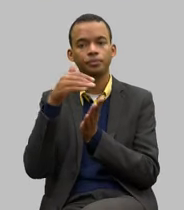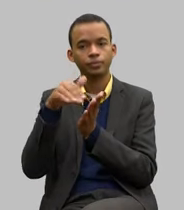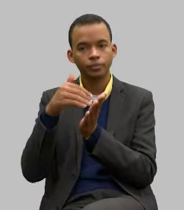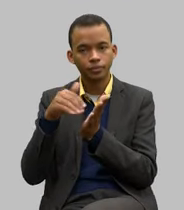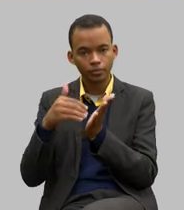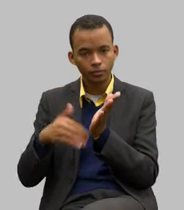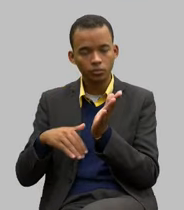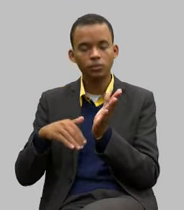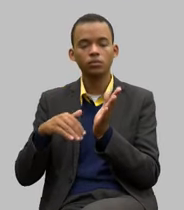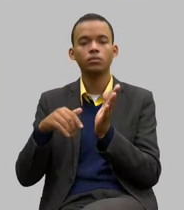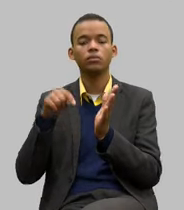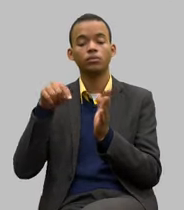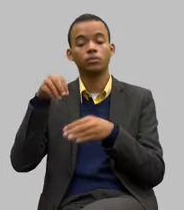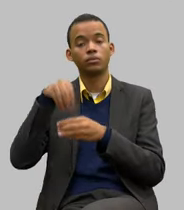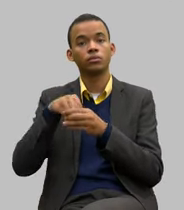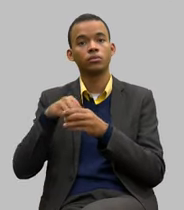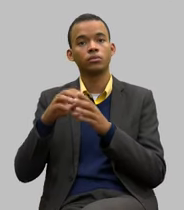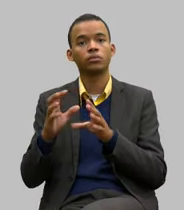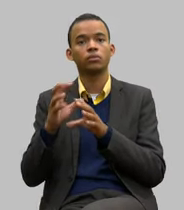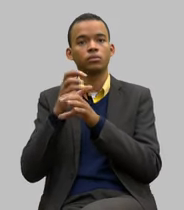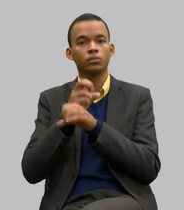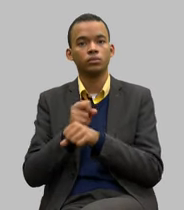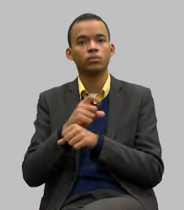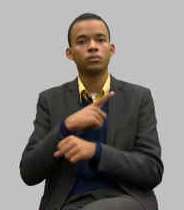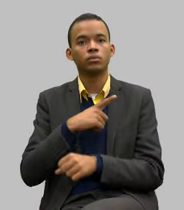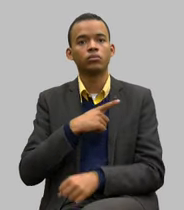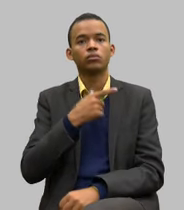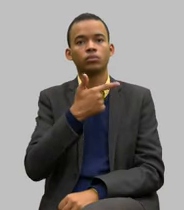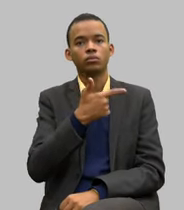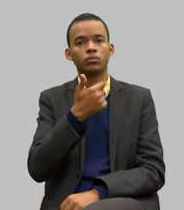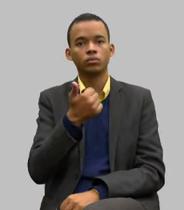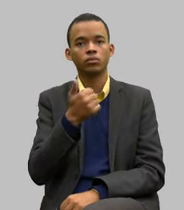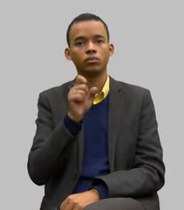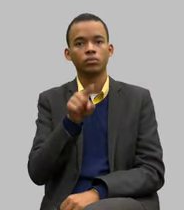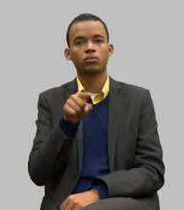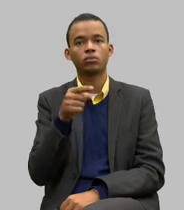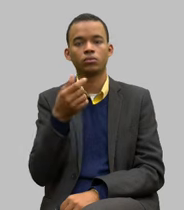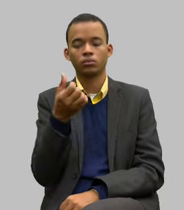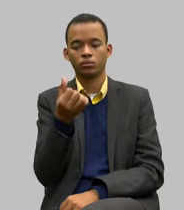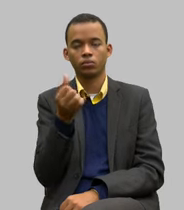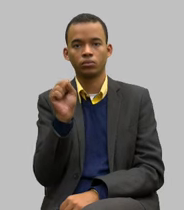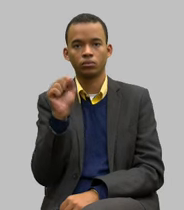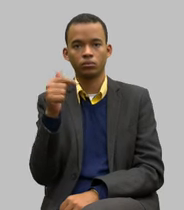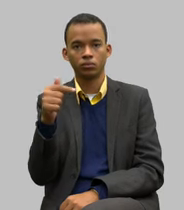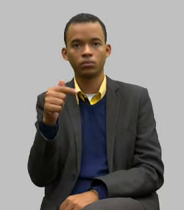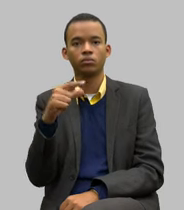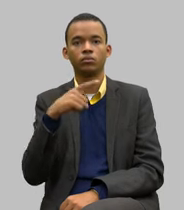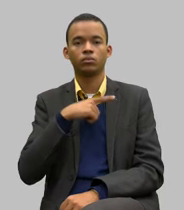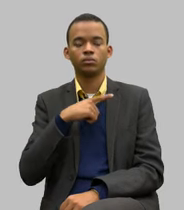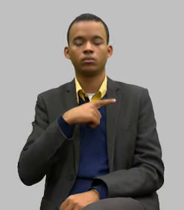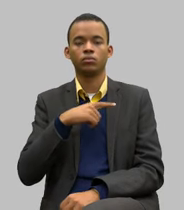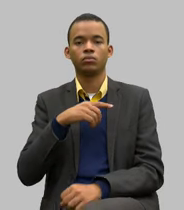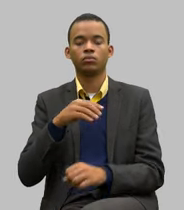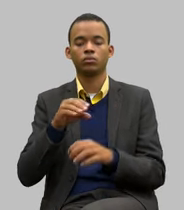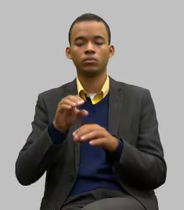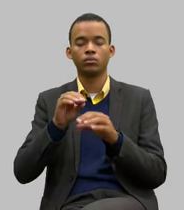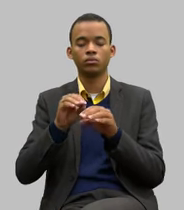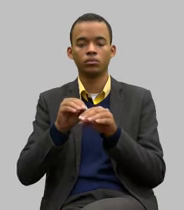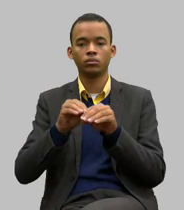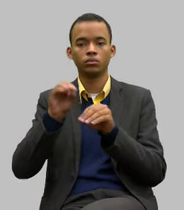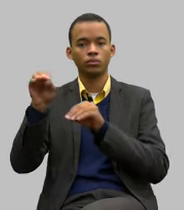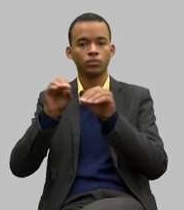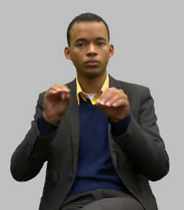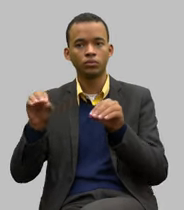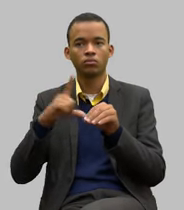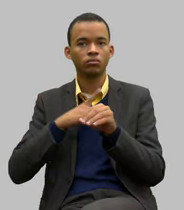temos aí um total de 2168 servidores dividido entre os vários regimes de trabalho né Nós temos um